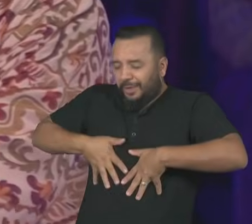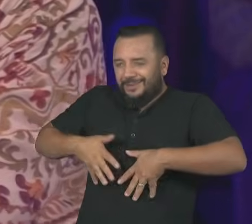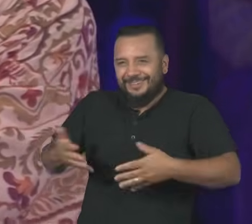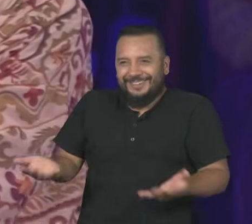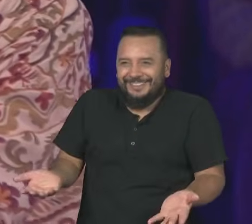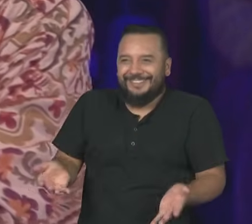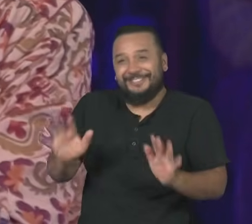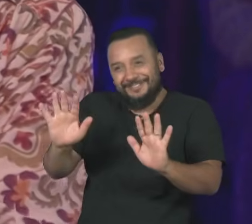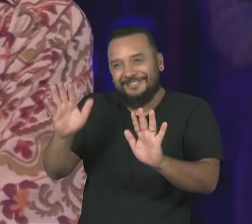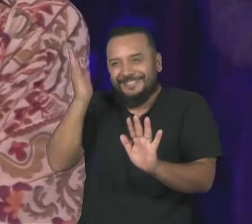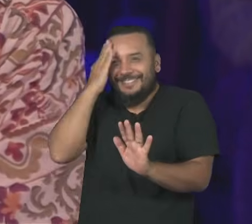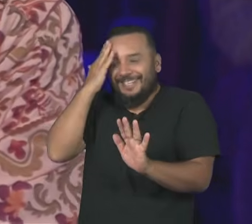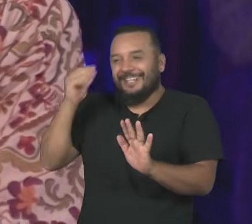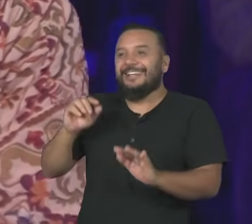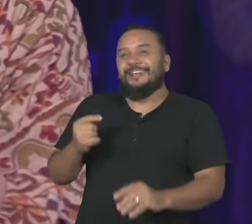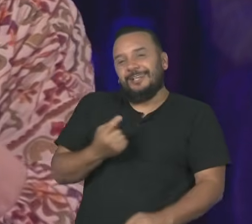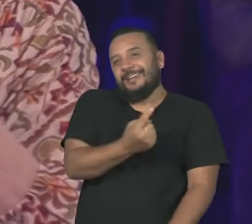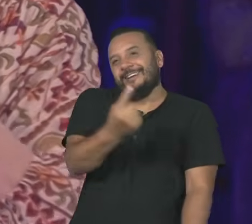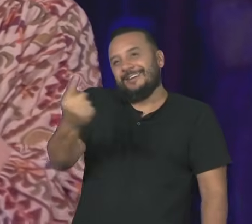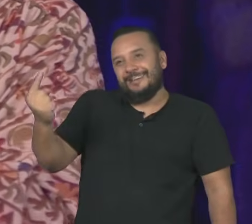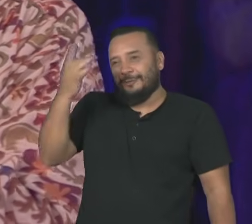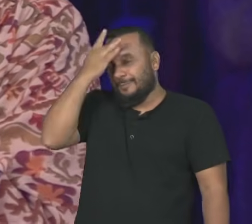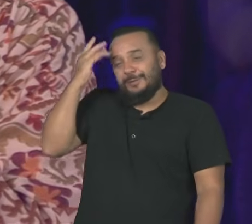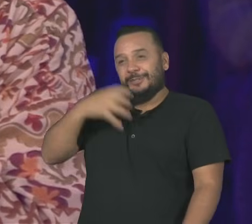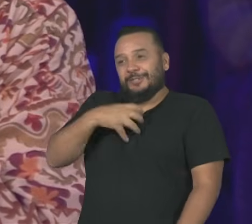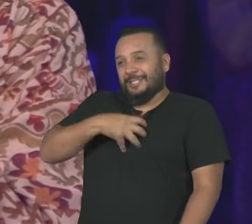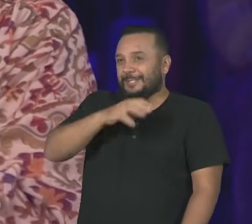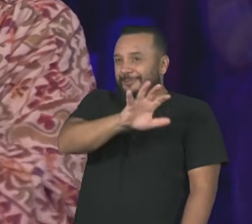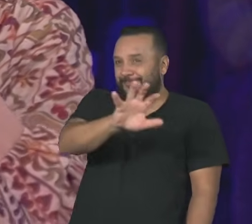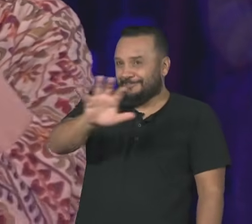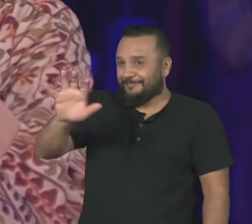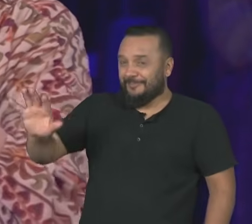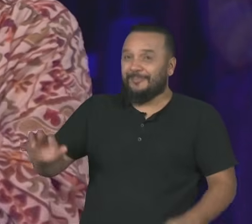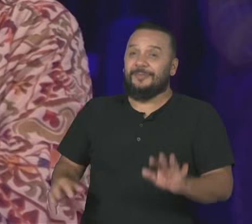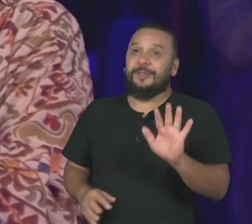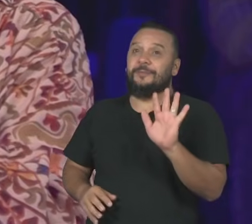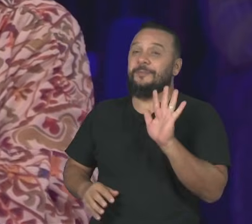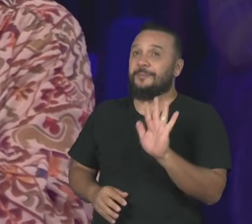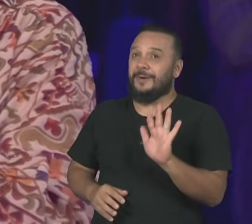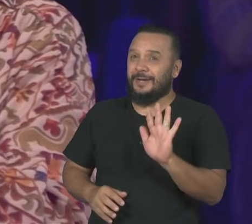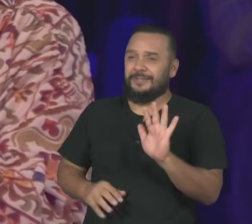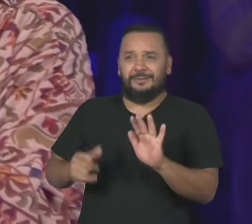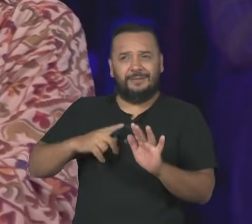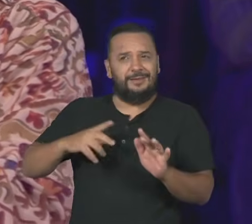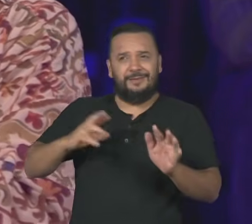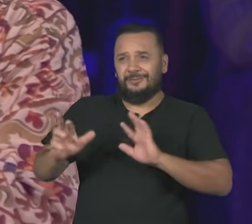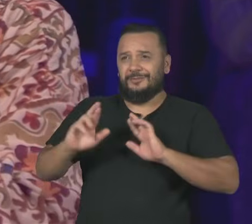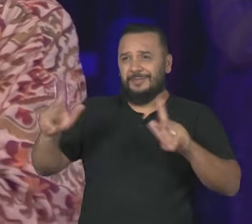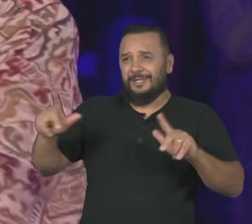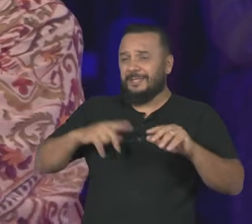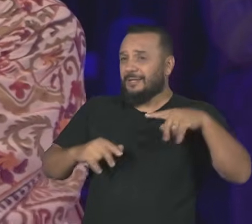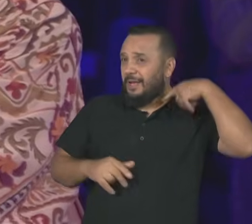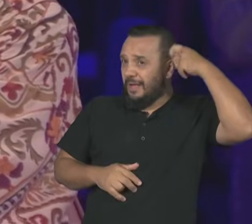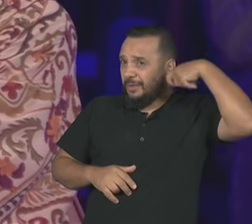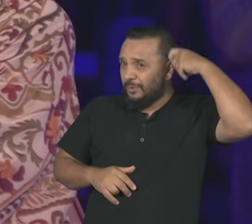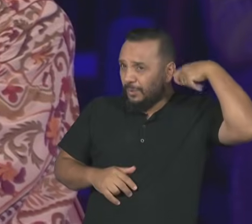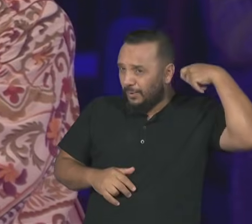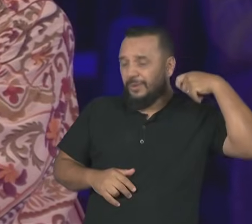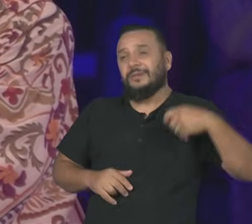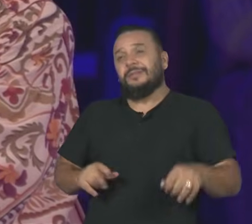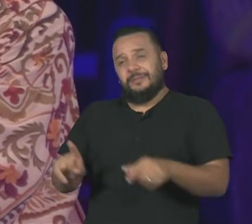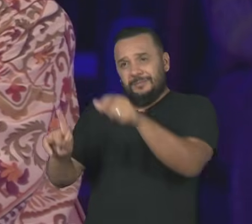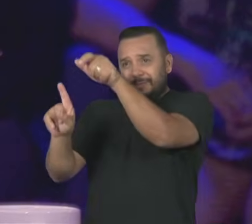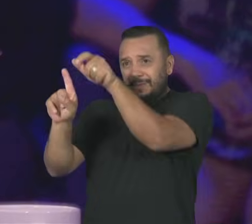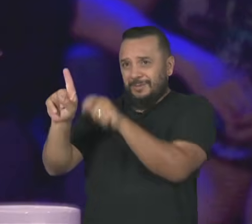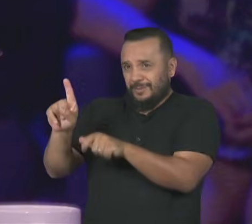Claro, cada um tem seu jeito. Mas existe uma diferença do ator para o